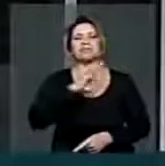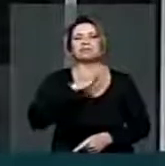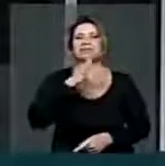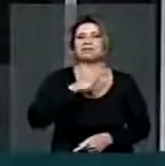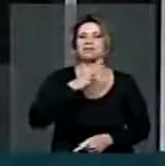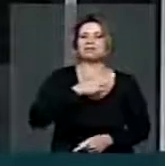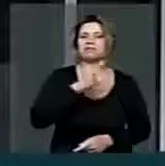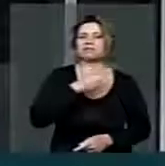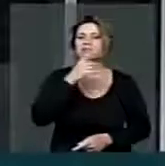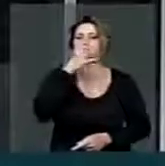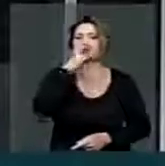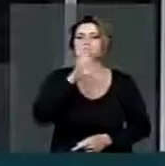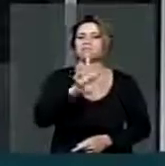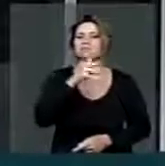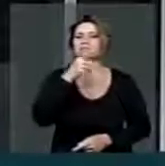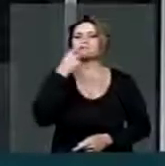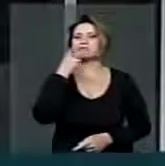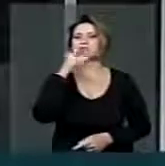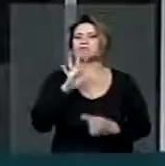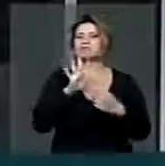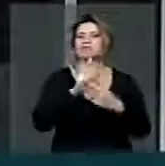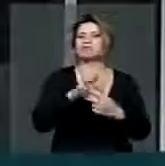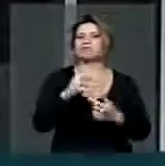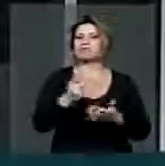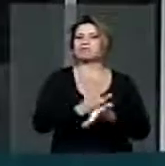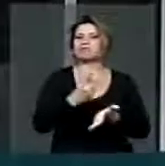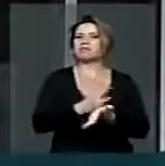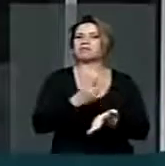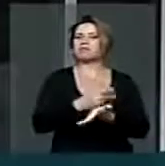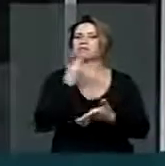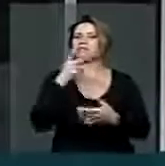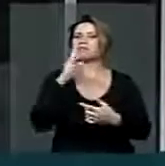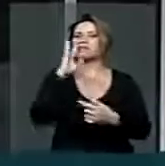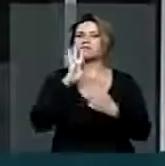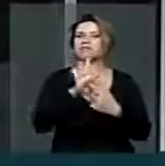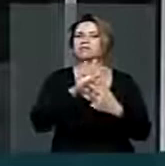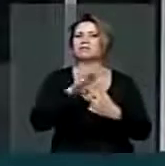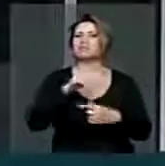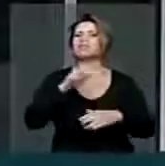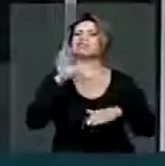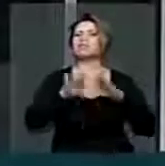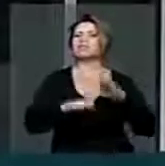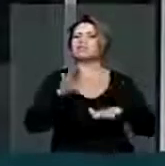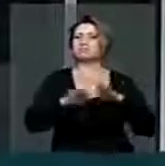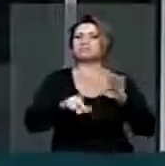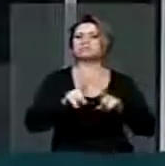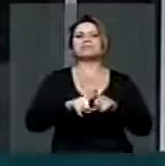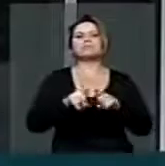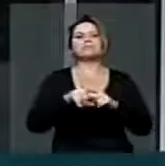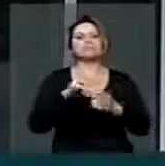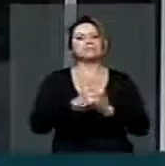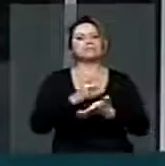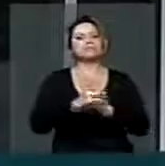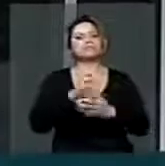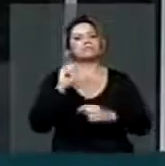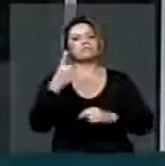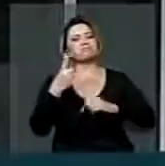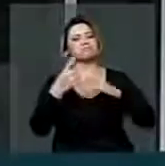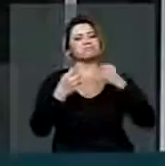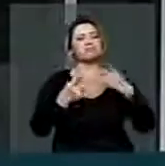de denunciar irregularidades e aquilo que achamos errado, muitas vezes, mesmo que isso eventualmente